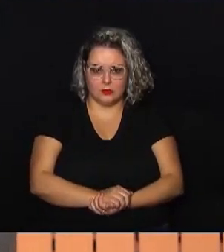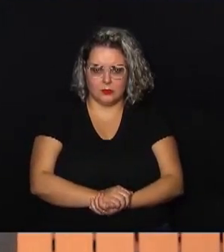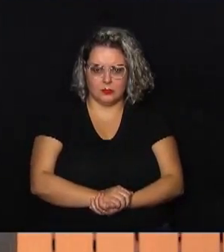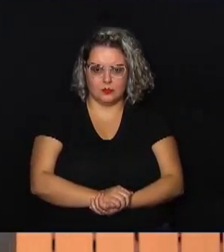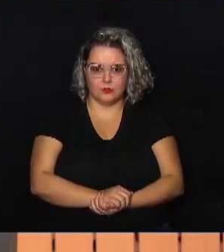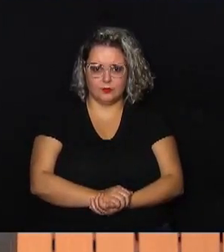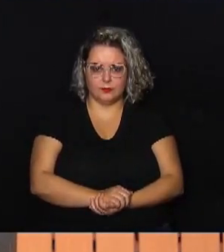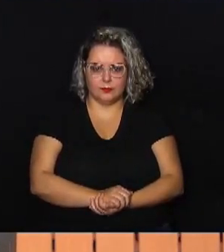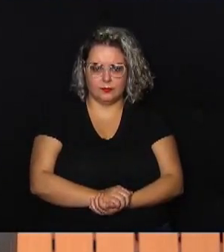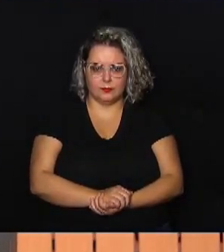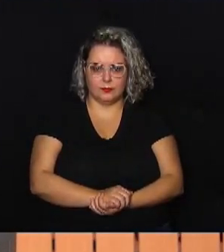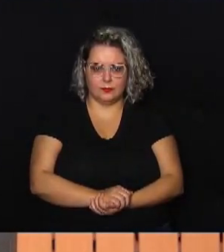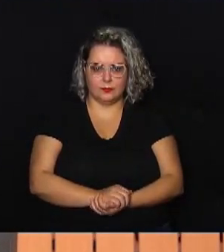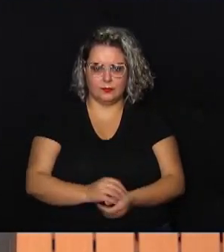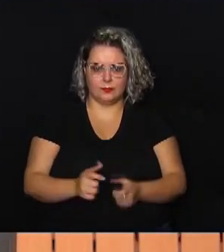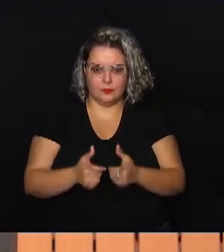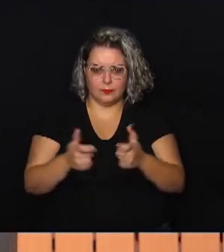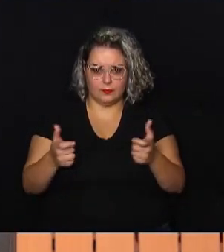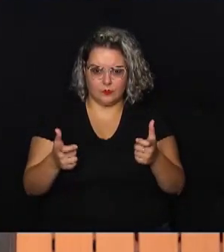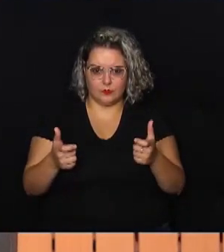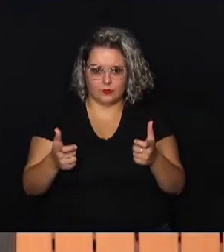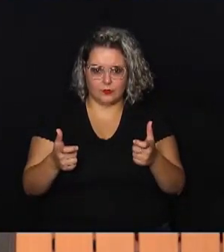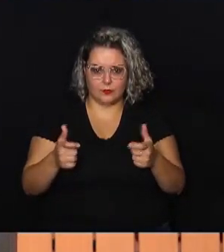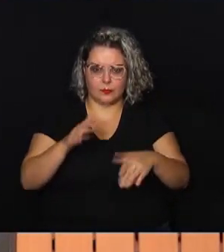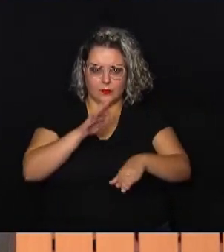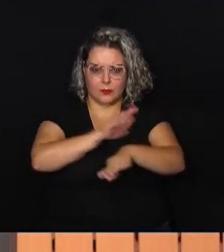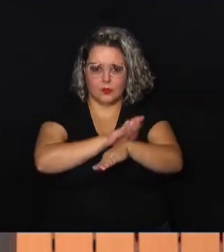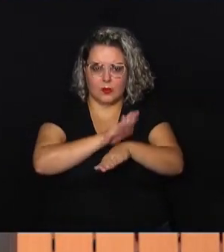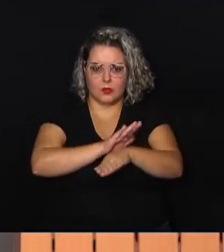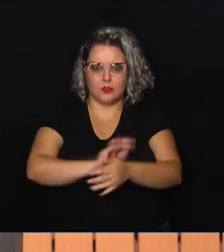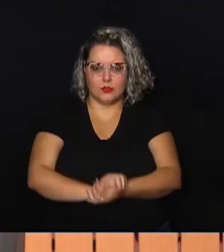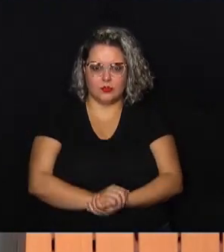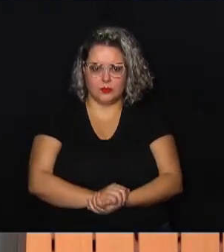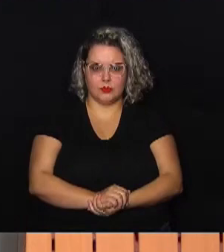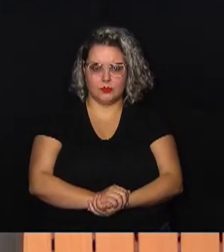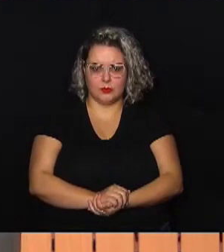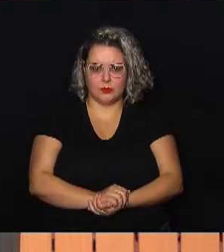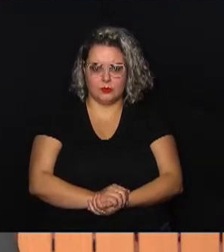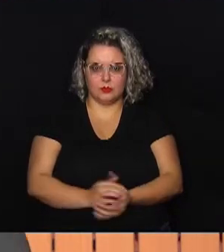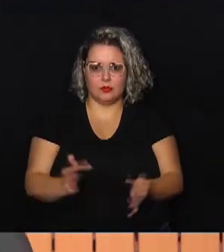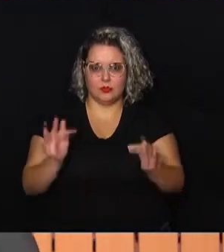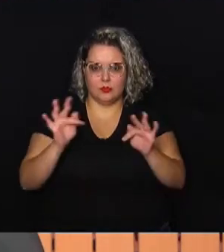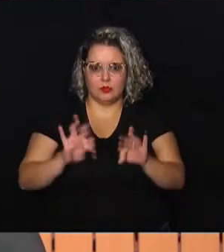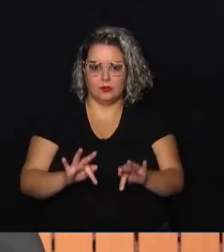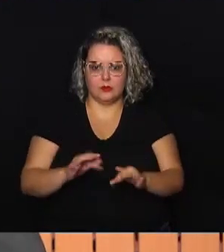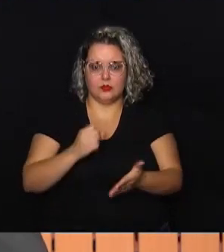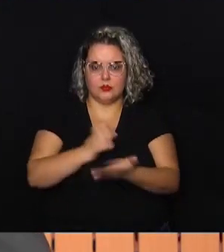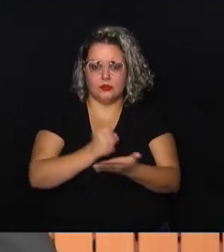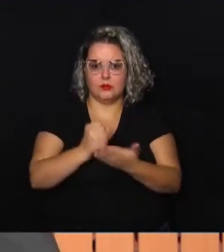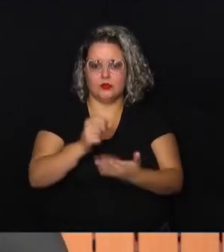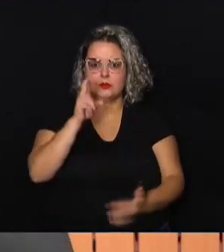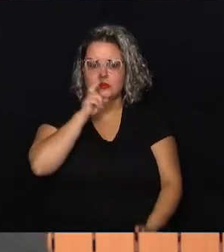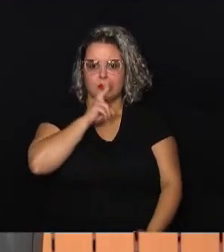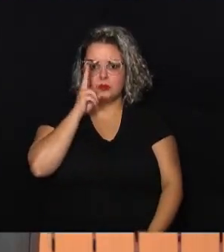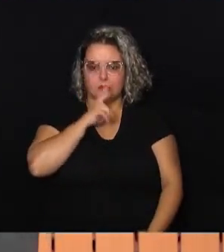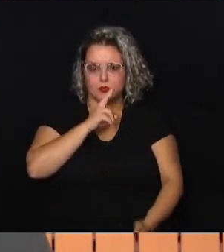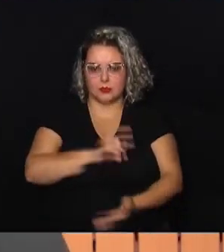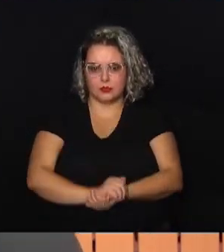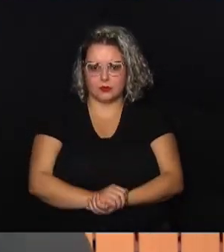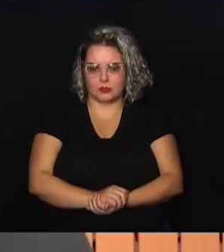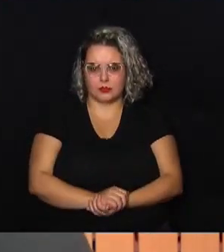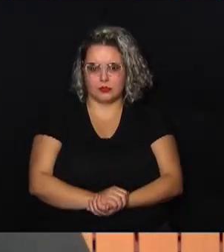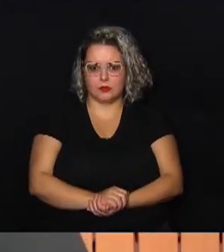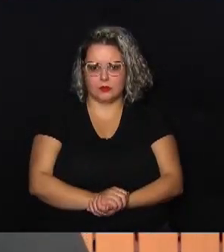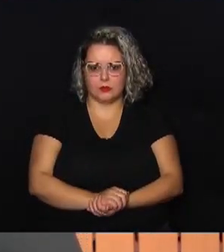desafios grandes, em termos de assistência, foi a finalização dos contratos emergenciais